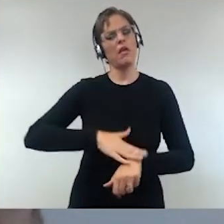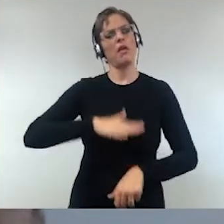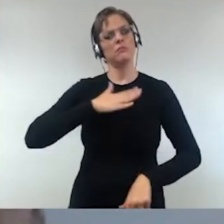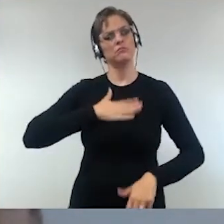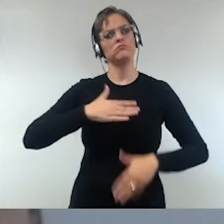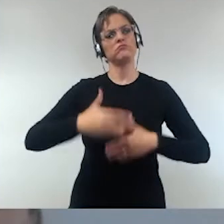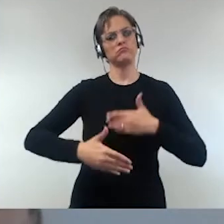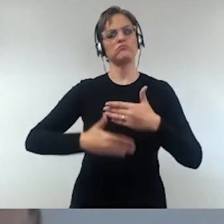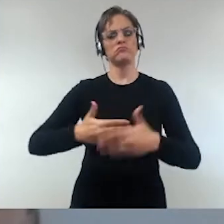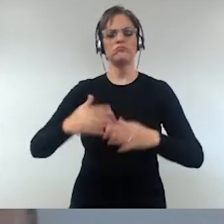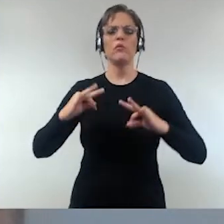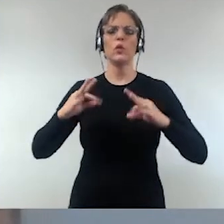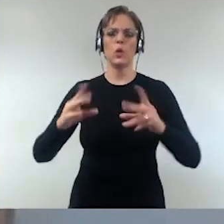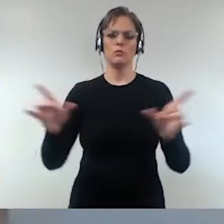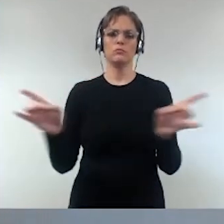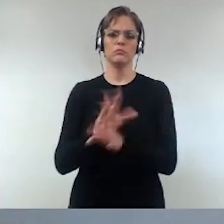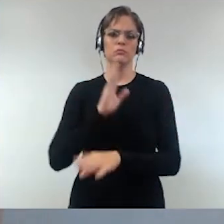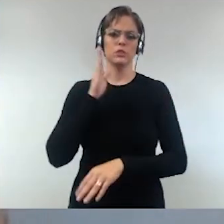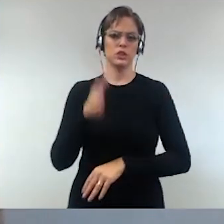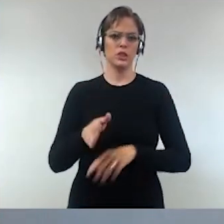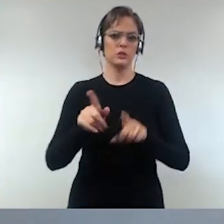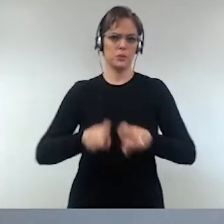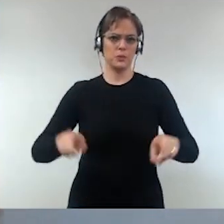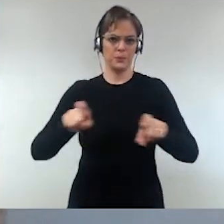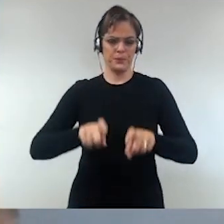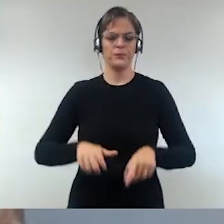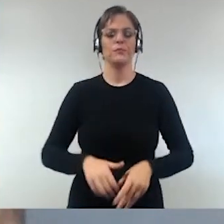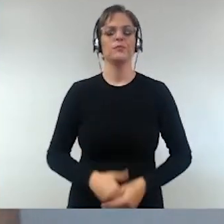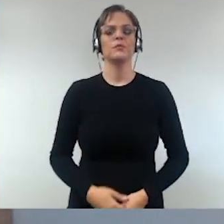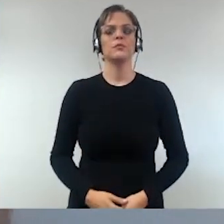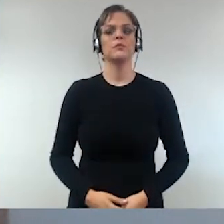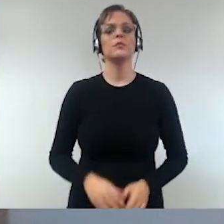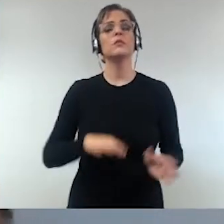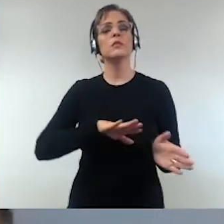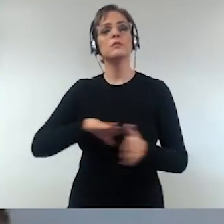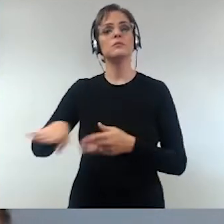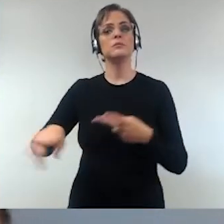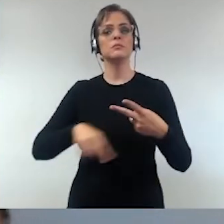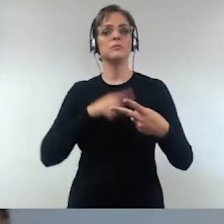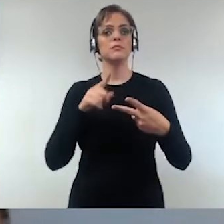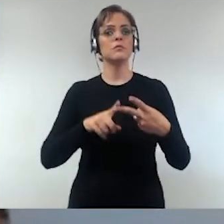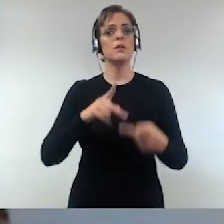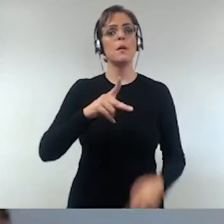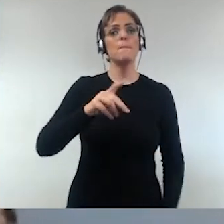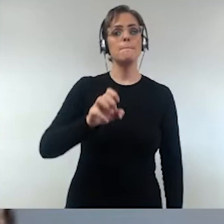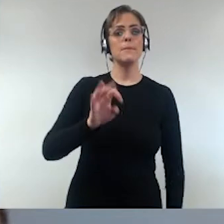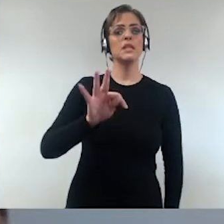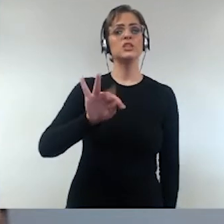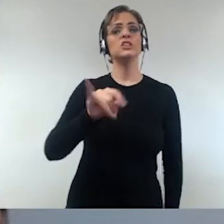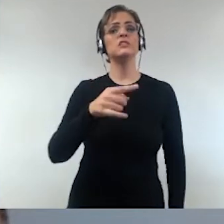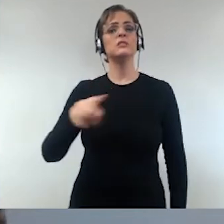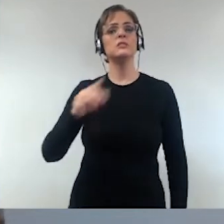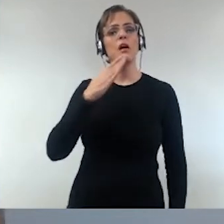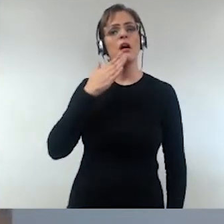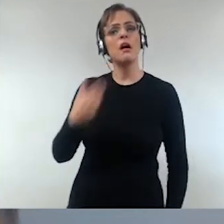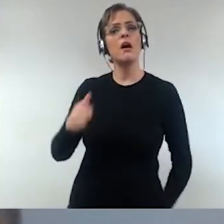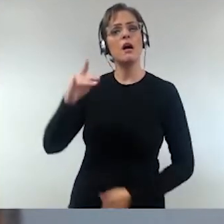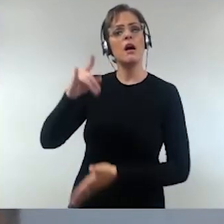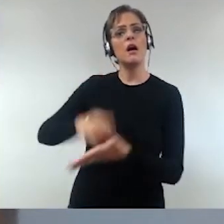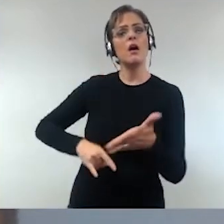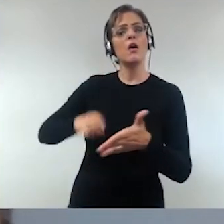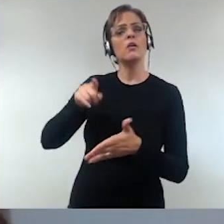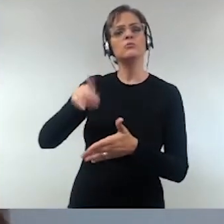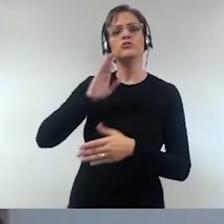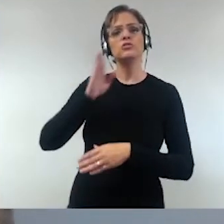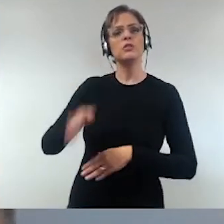realmente digitalizado. O segundo ponto é o sistema de peticionamento eletrônico. Esse também está